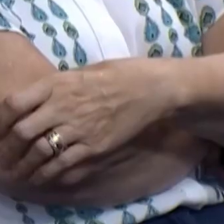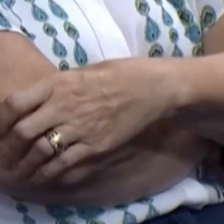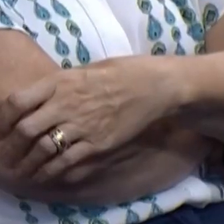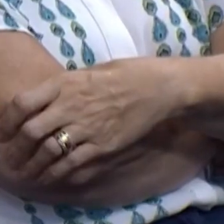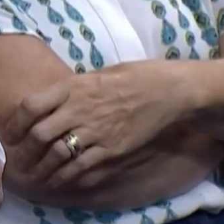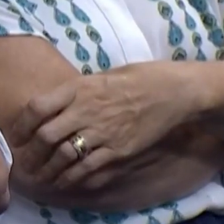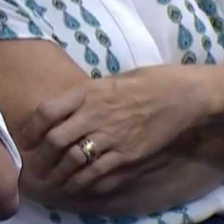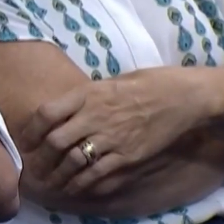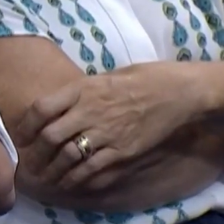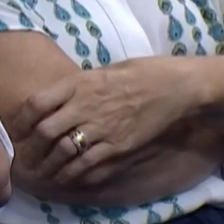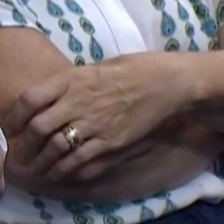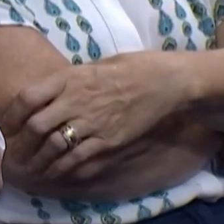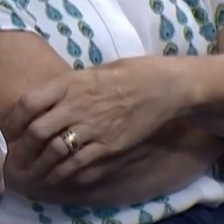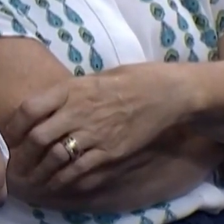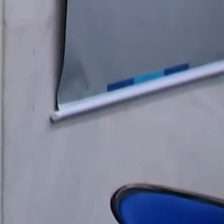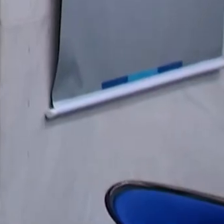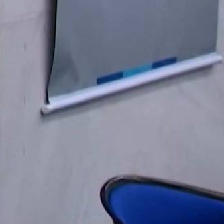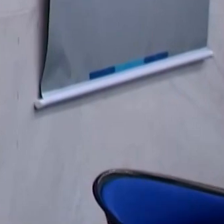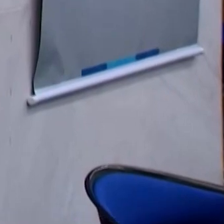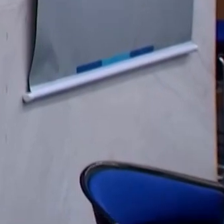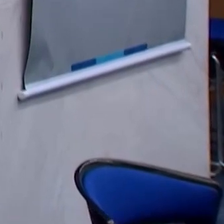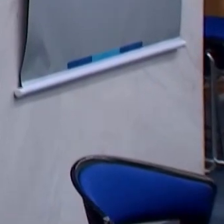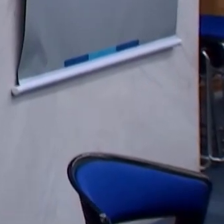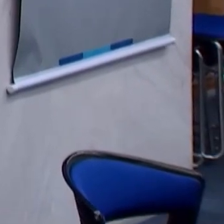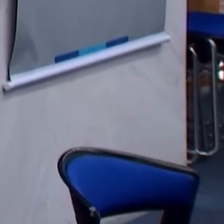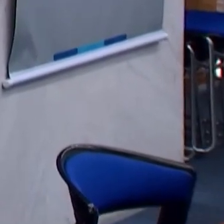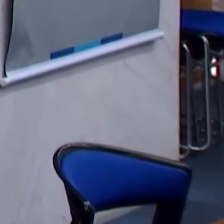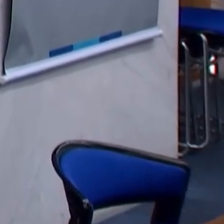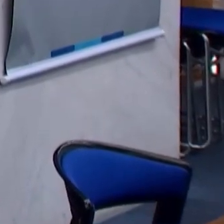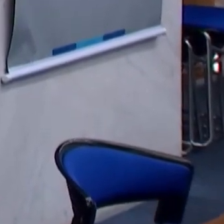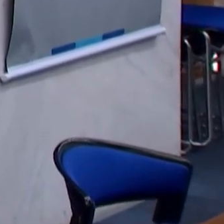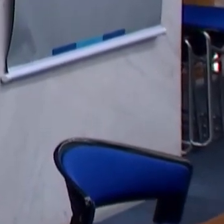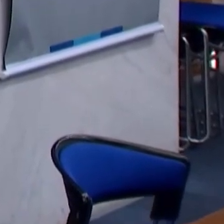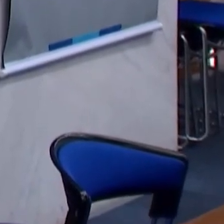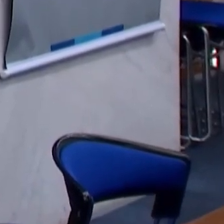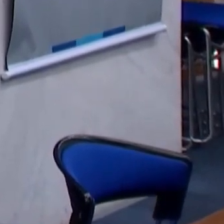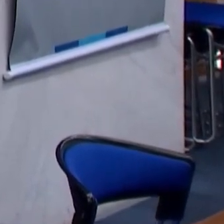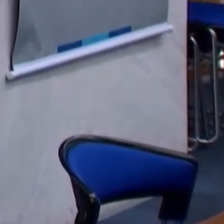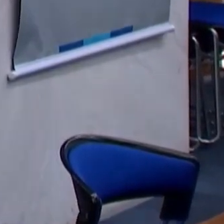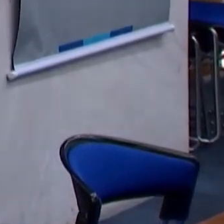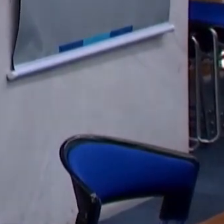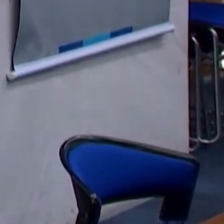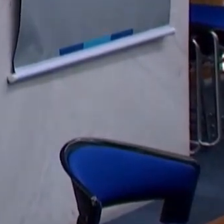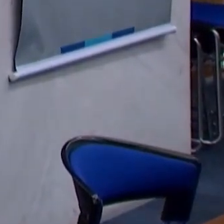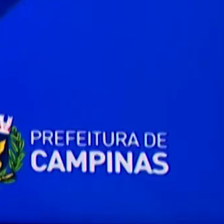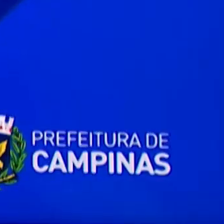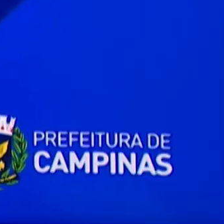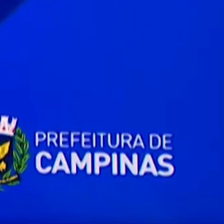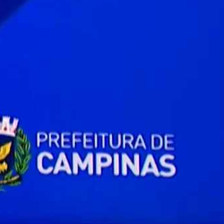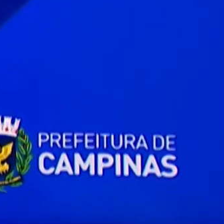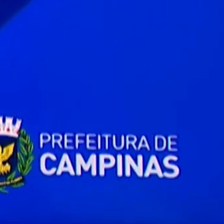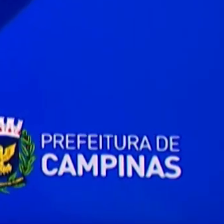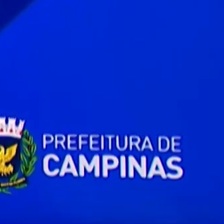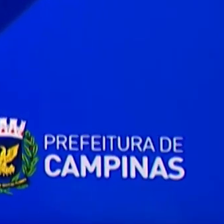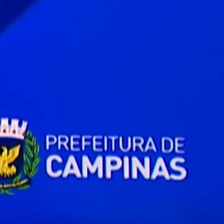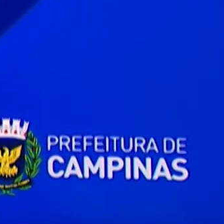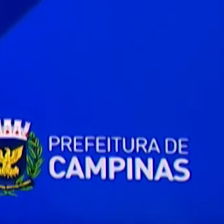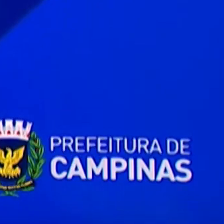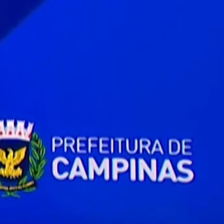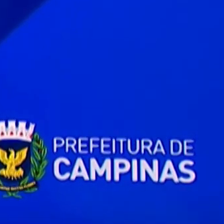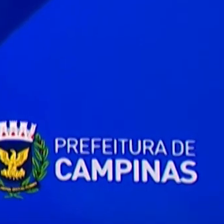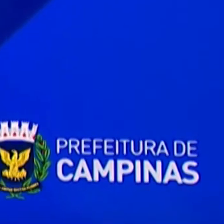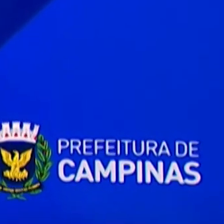A Prefeitura de Campinas testou a ferramenta digital para confirmação de consultas e exames de saúde, tanto pelo